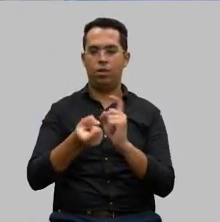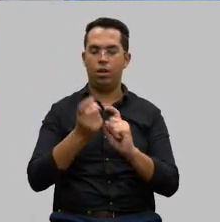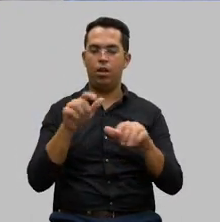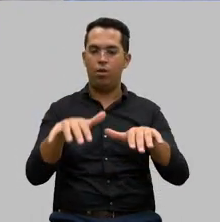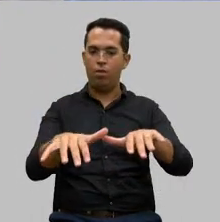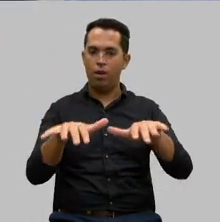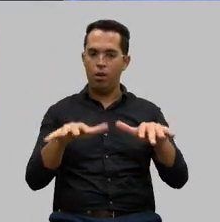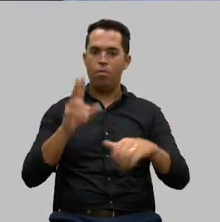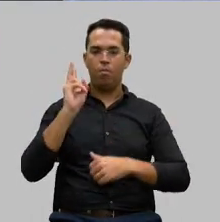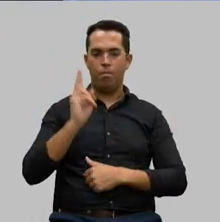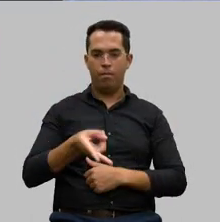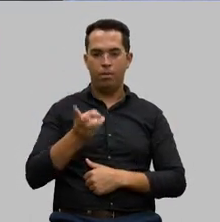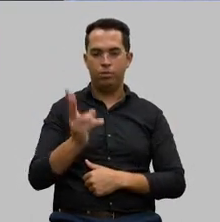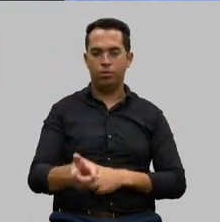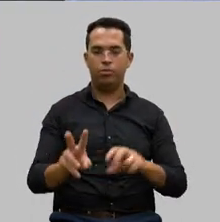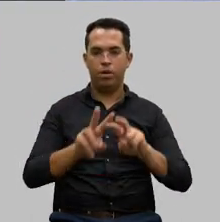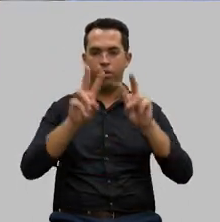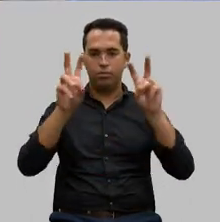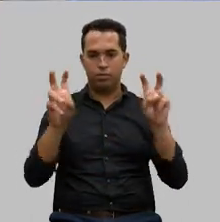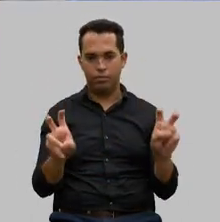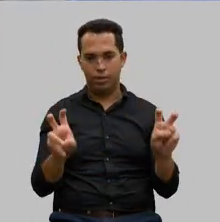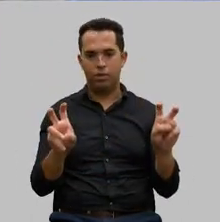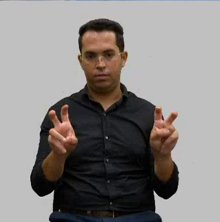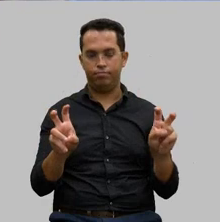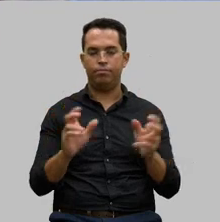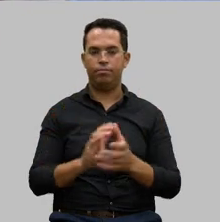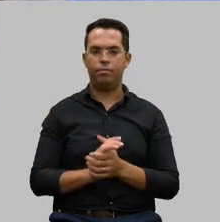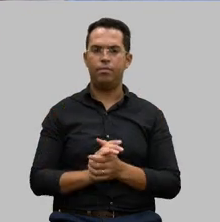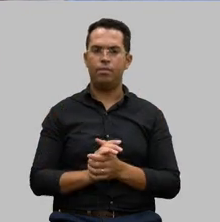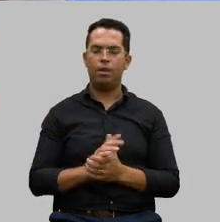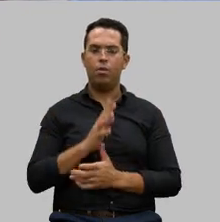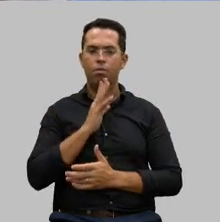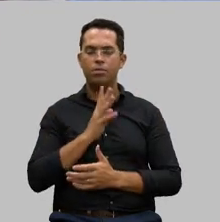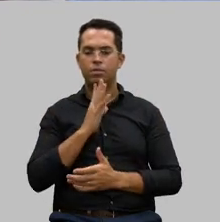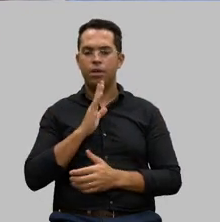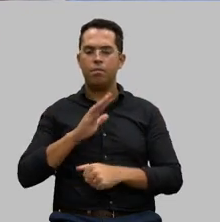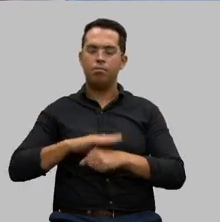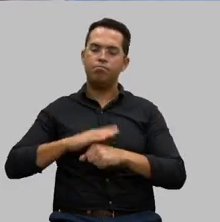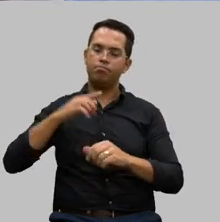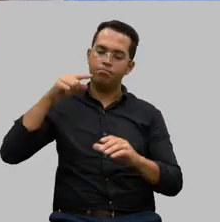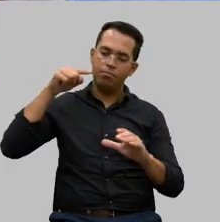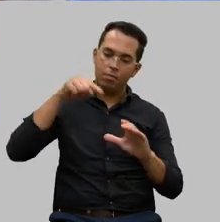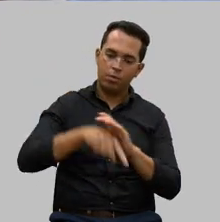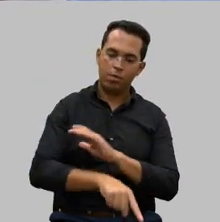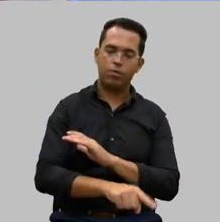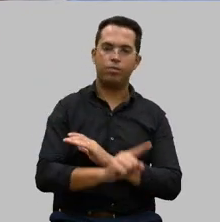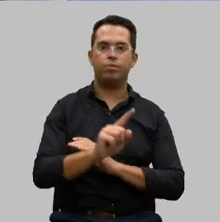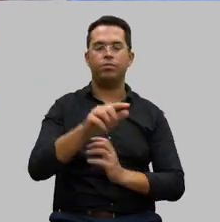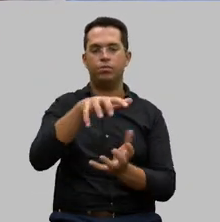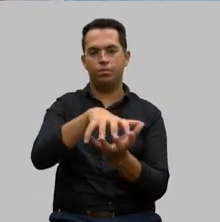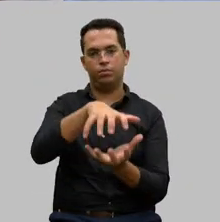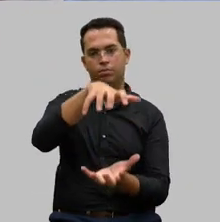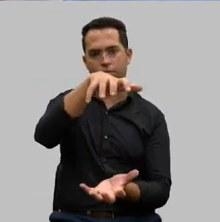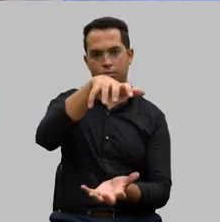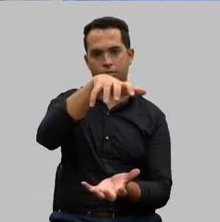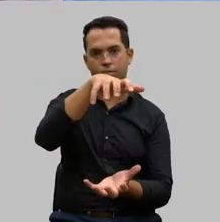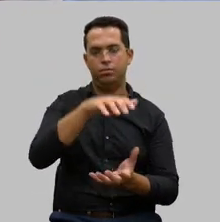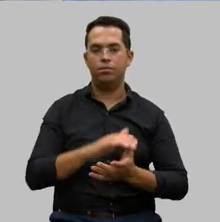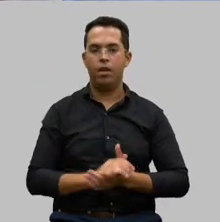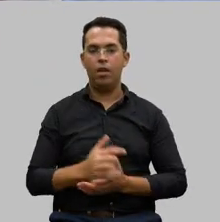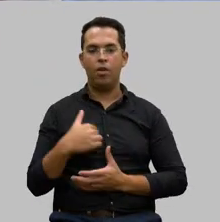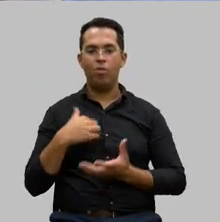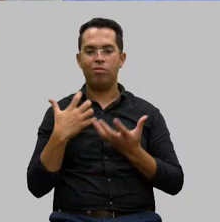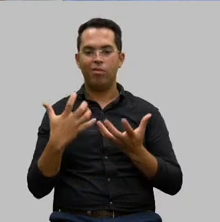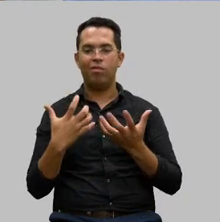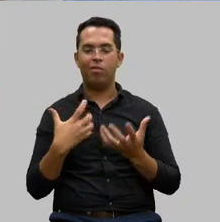os caminhos que nós precisamos levar para que nós possamos dar dignidade à pessoa idosa que eu quero chegar bem ao 60